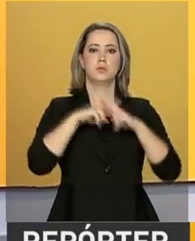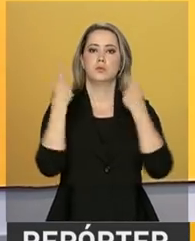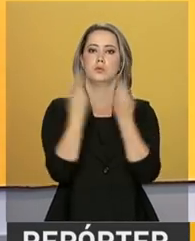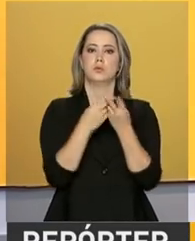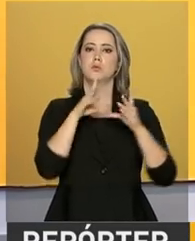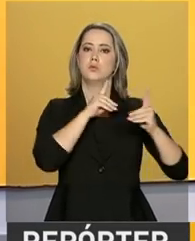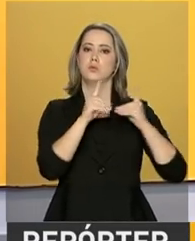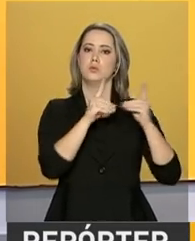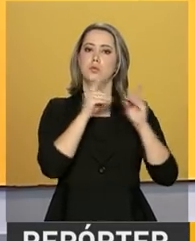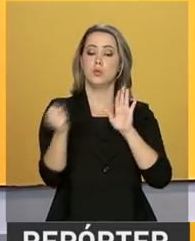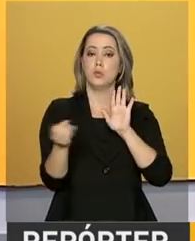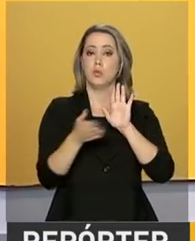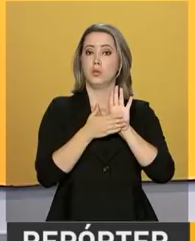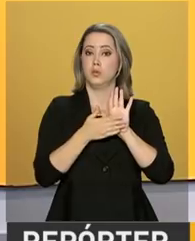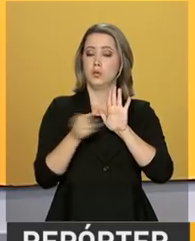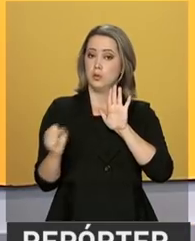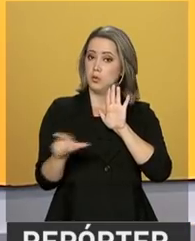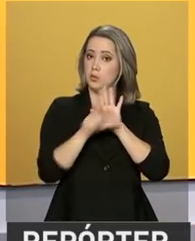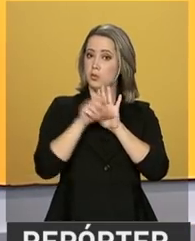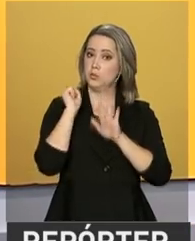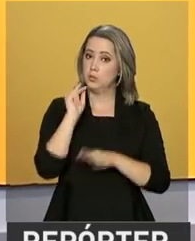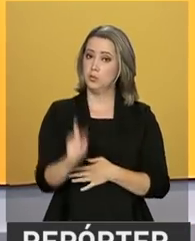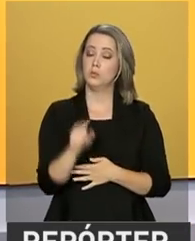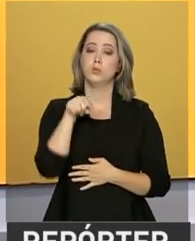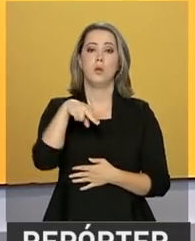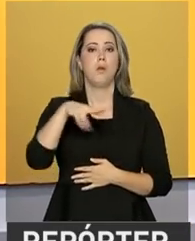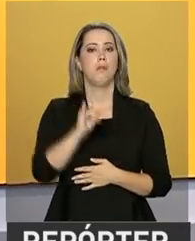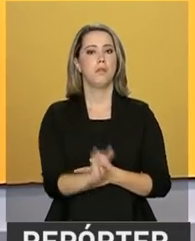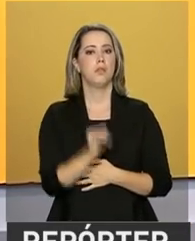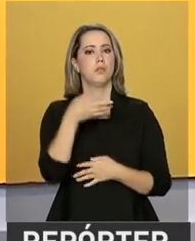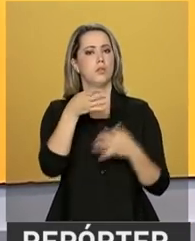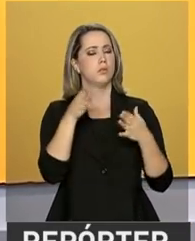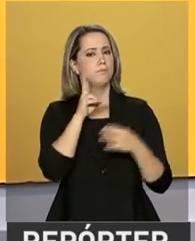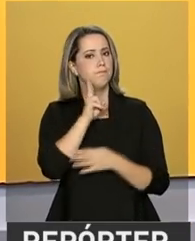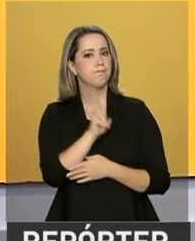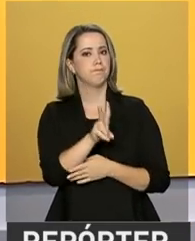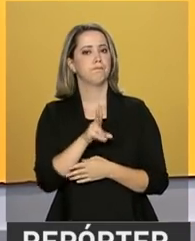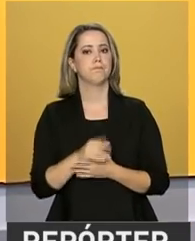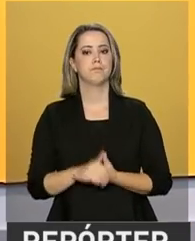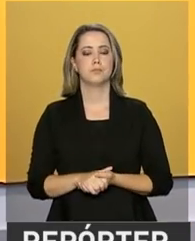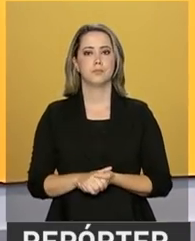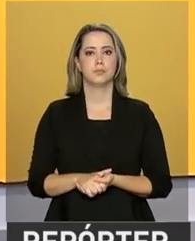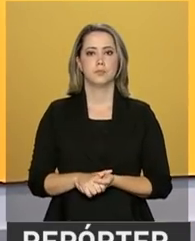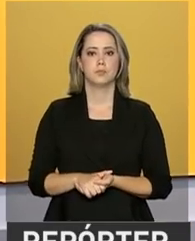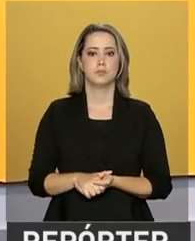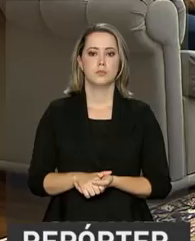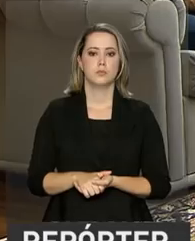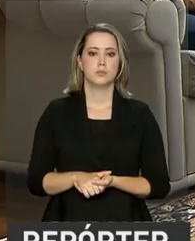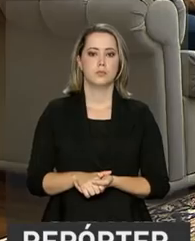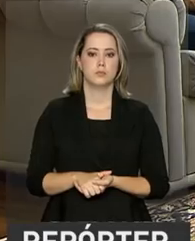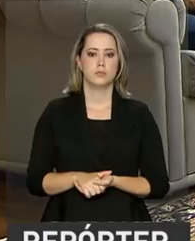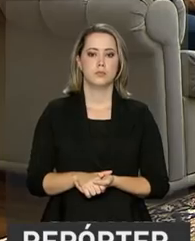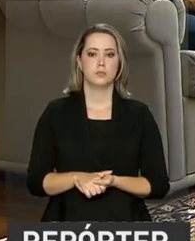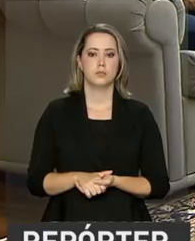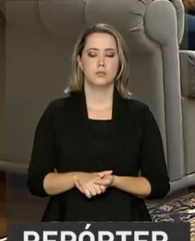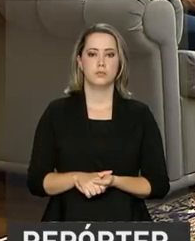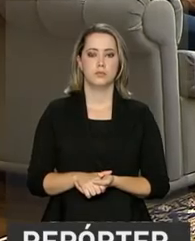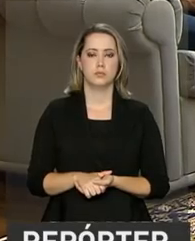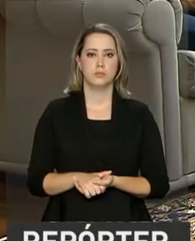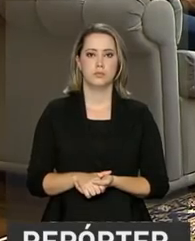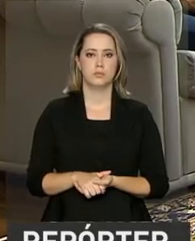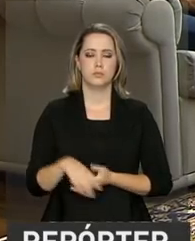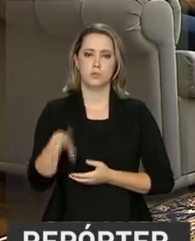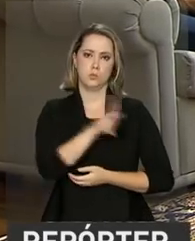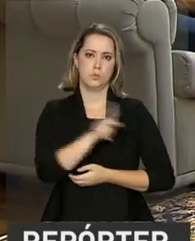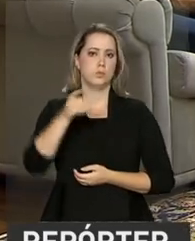reunião para discutir a reforma da previdência o repórter ney pereira acompanhou o